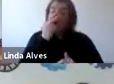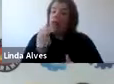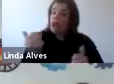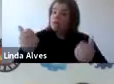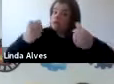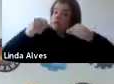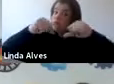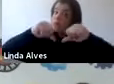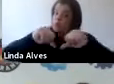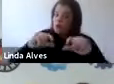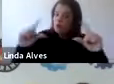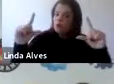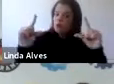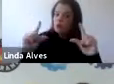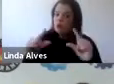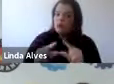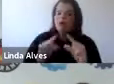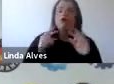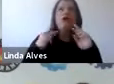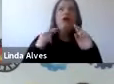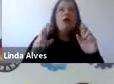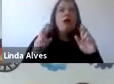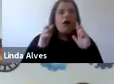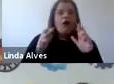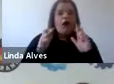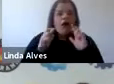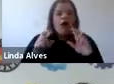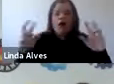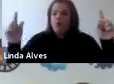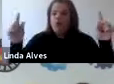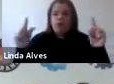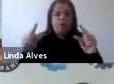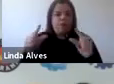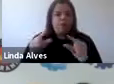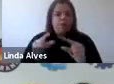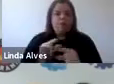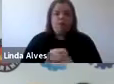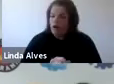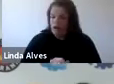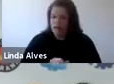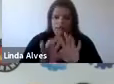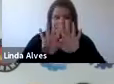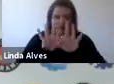aqui torcendo para que se mantenha aqui, evolua, desculpe, né,